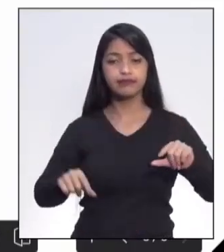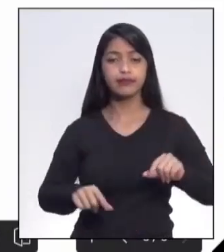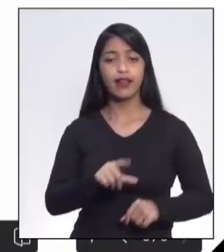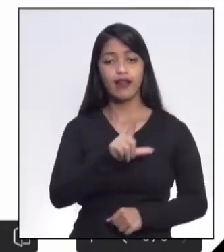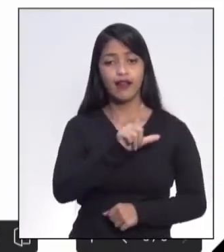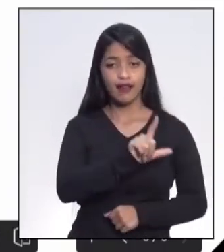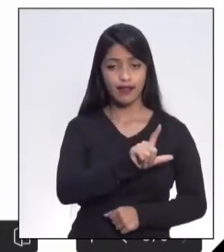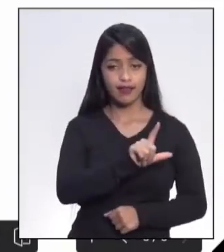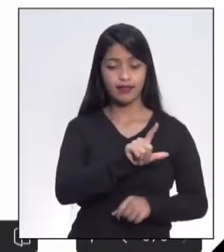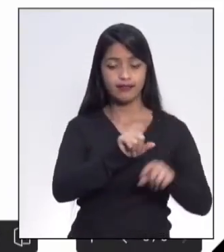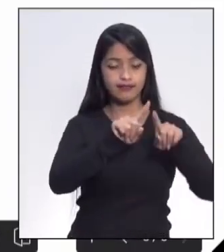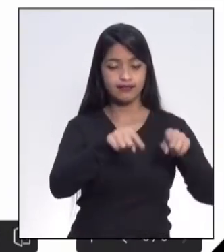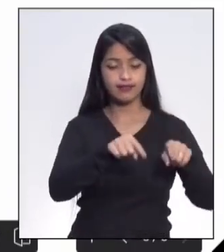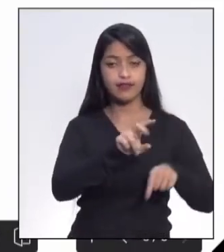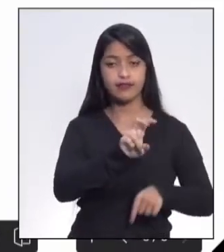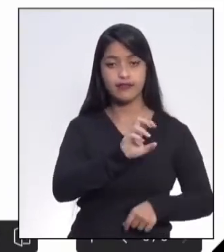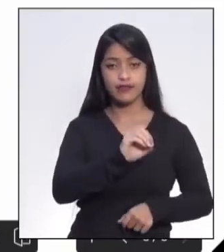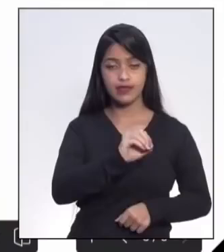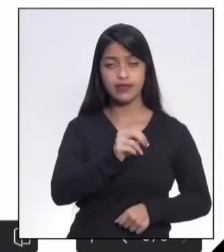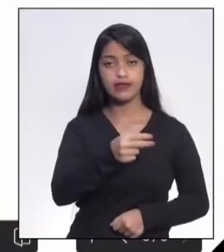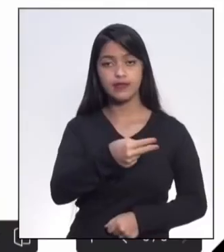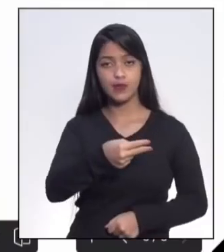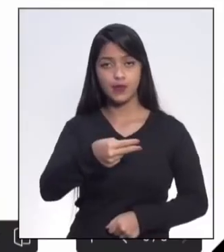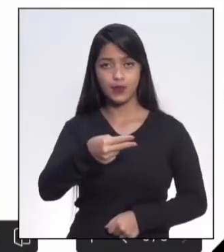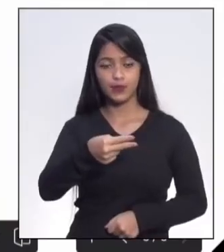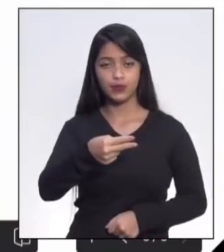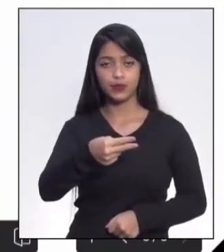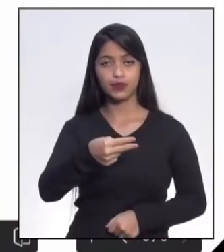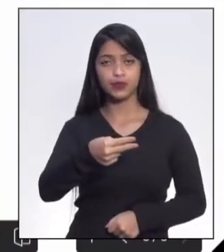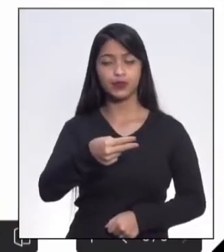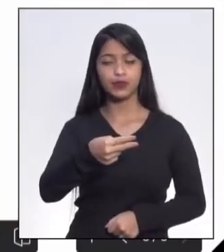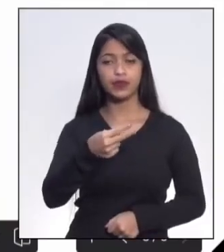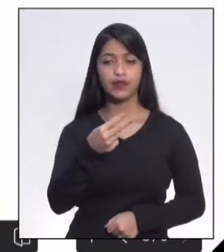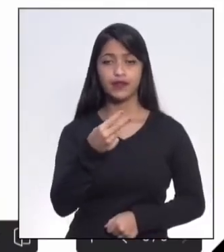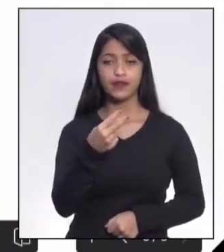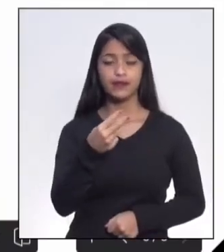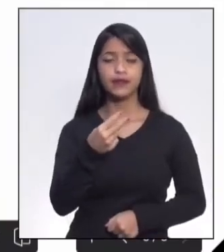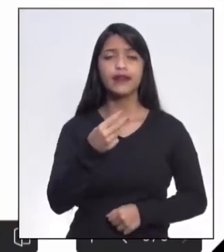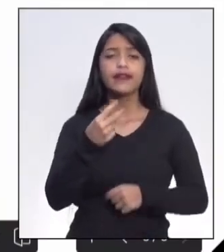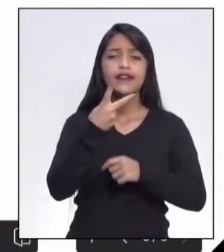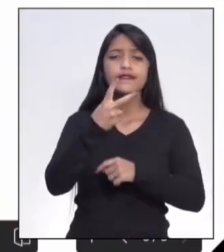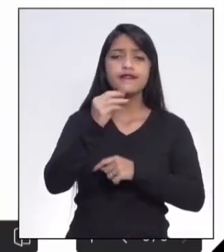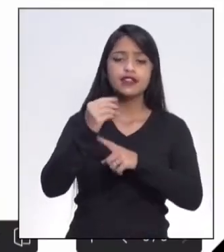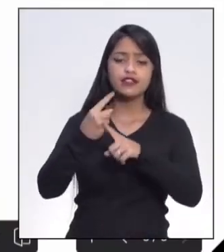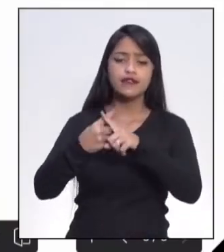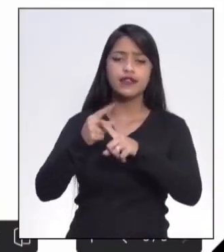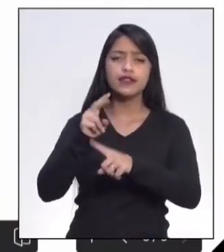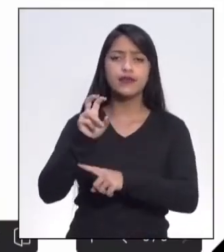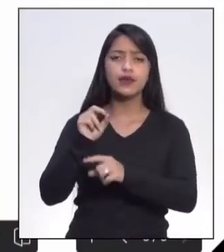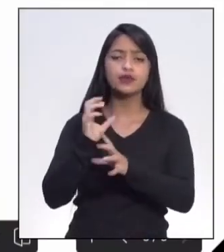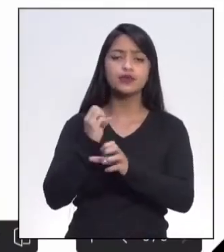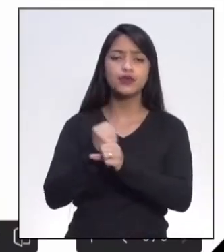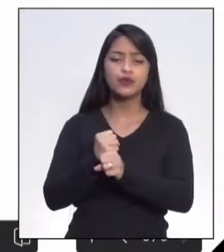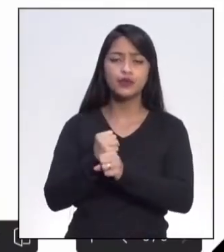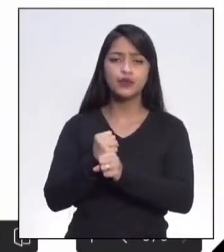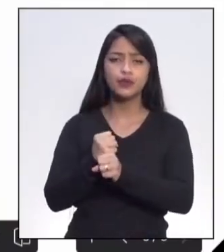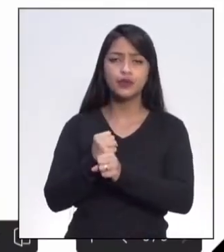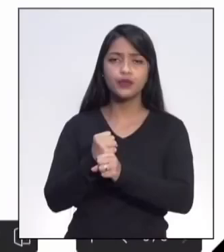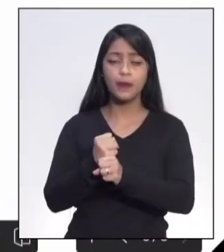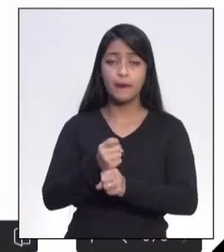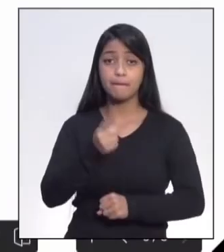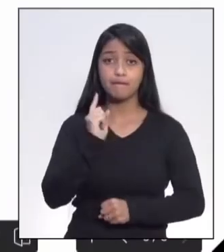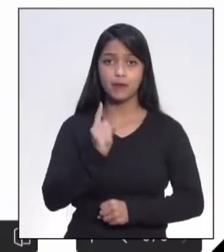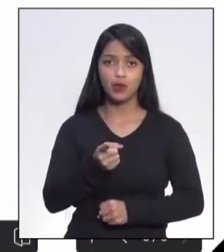50 é igual a 20 vezes 50 é